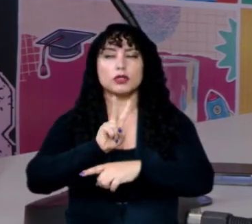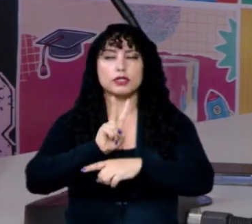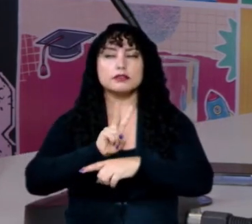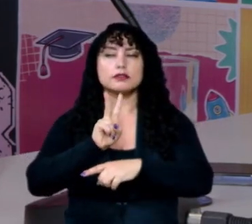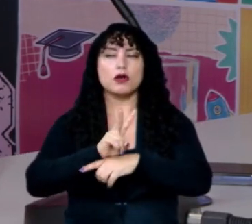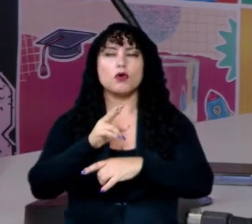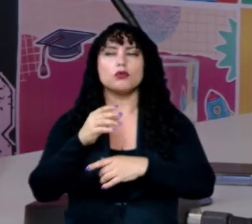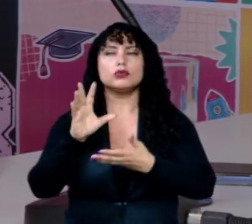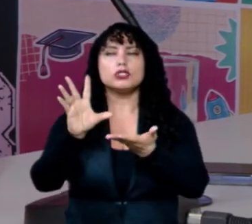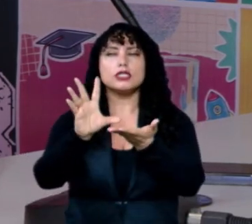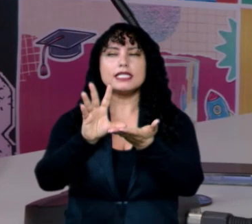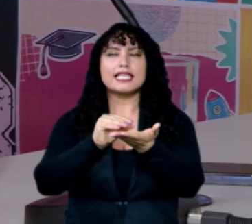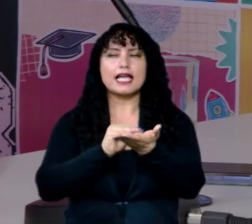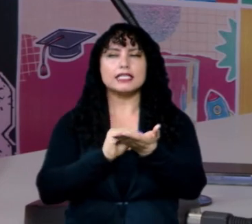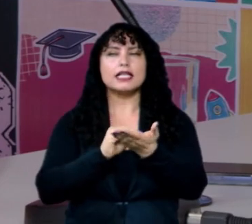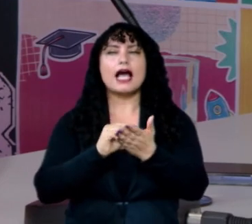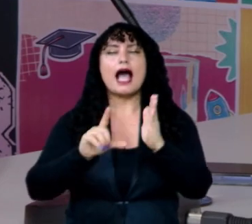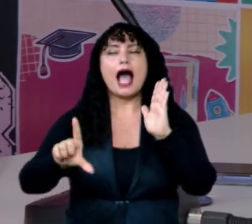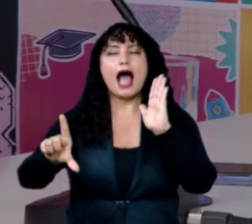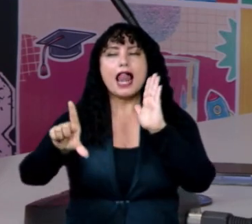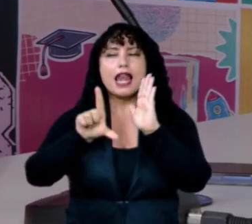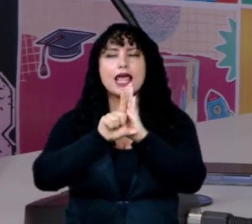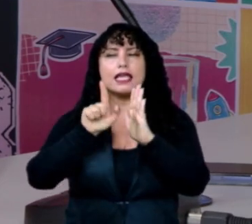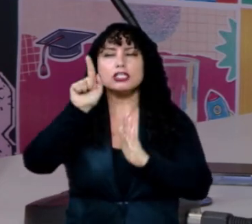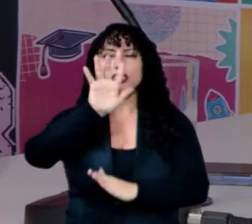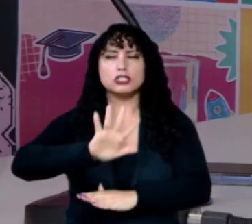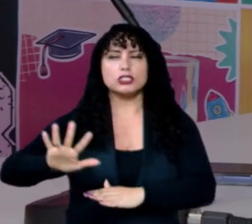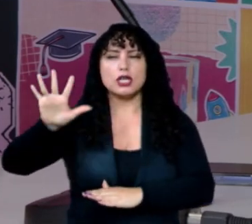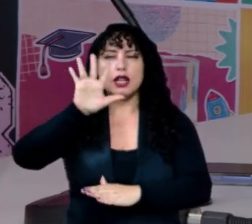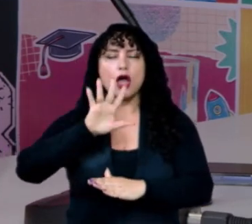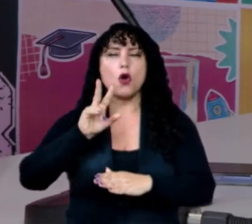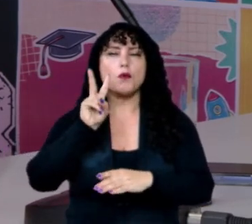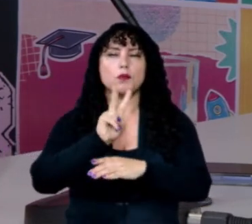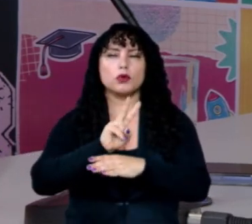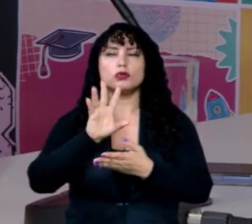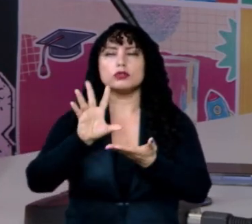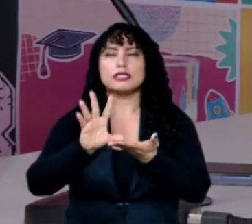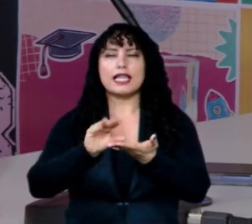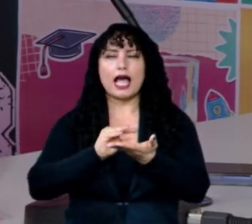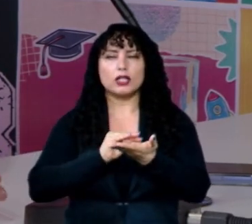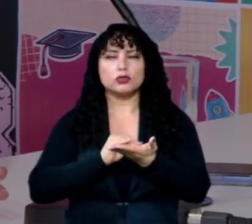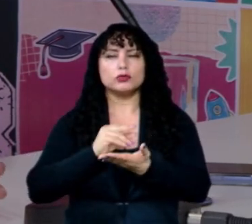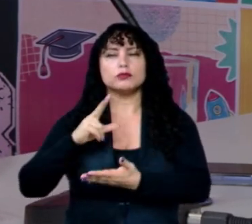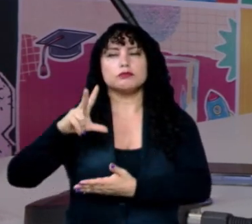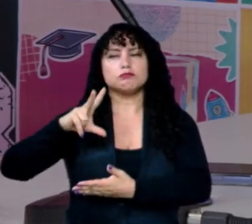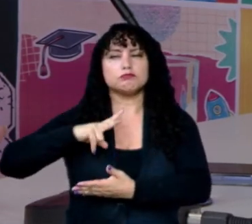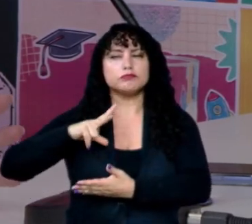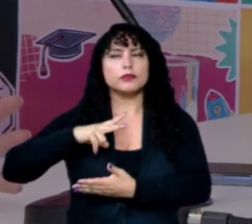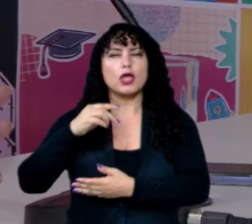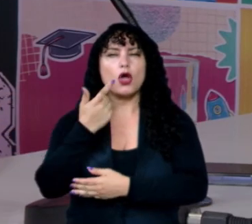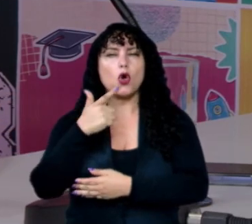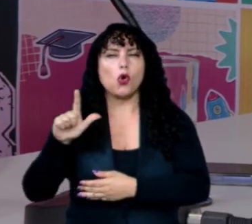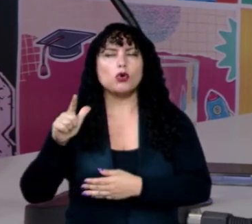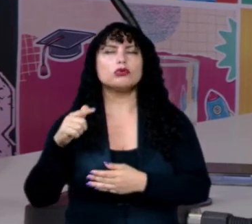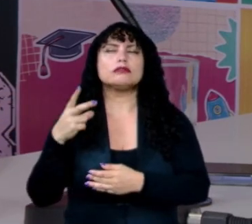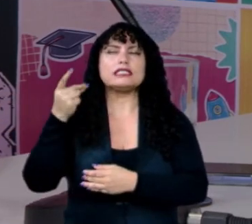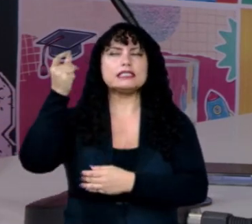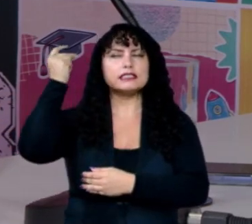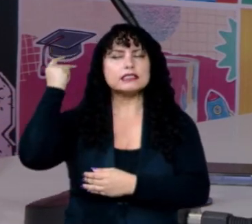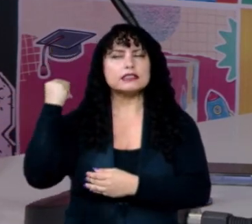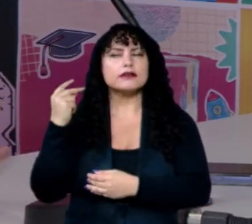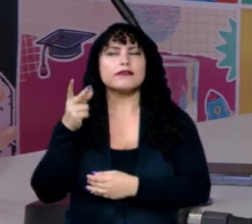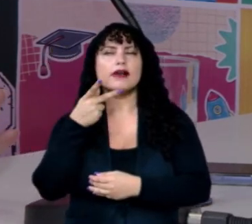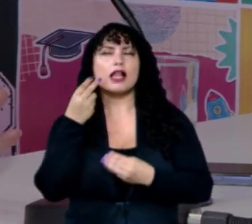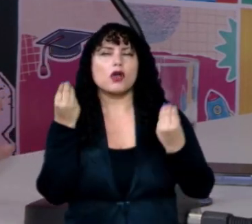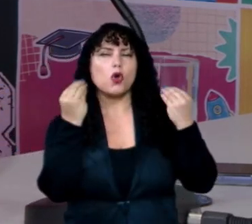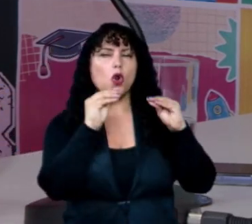dados, que é a Lei Geral de Proteção de Dados, porque dados pessoais, né? Que também é uma outra questão. Antigamente a gente colocava lá